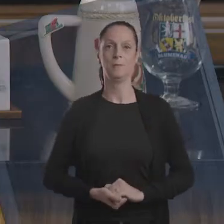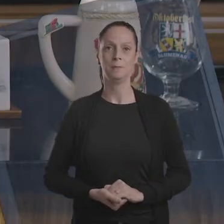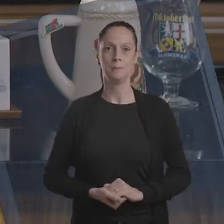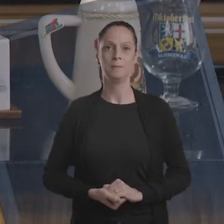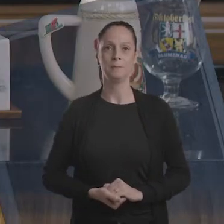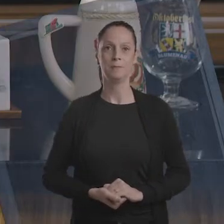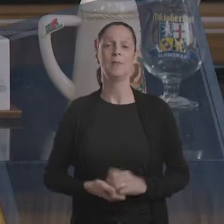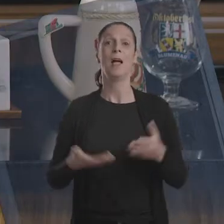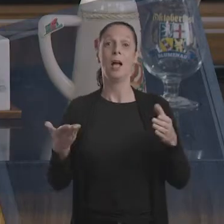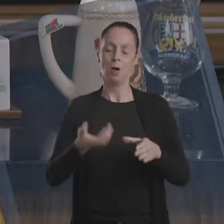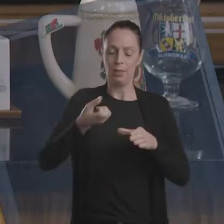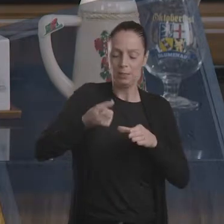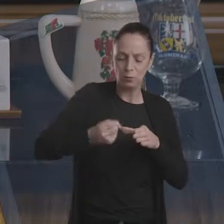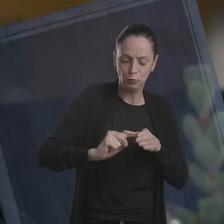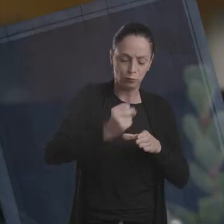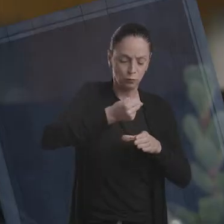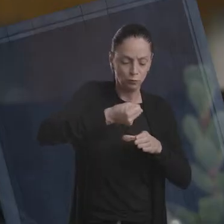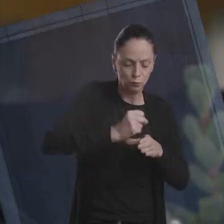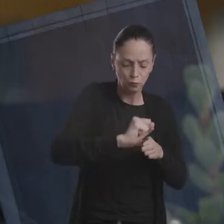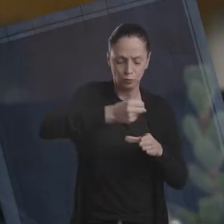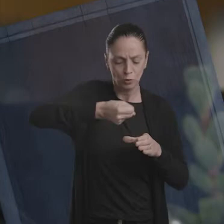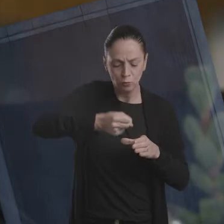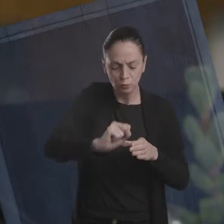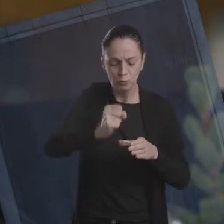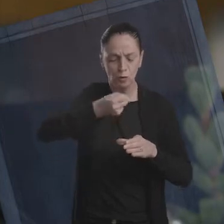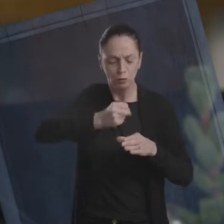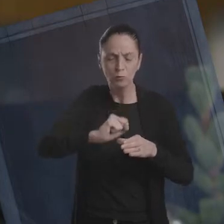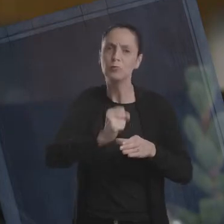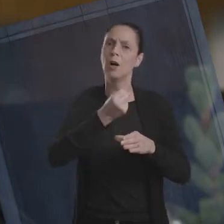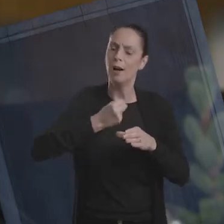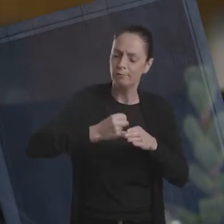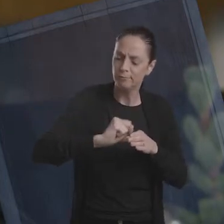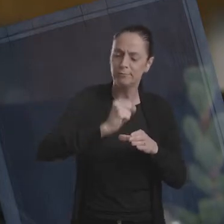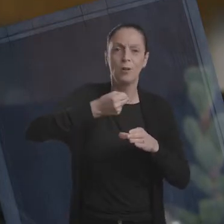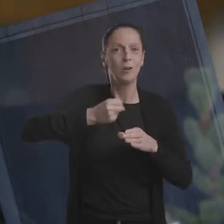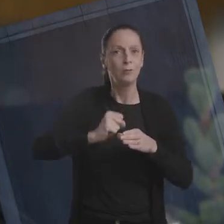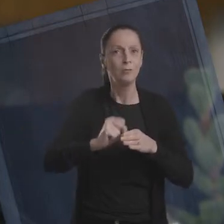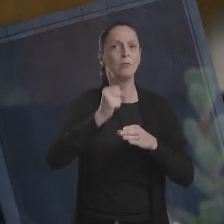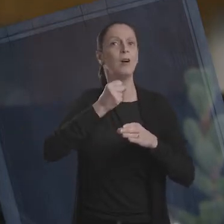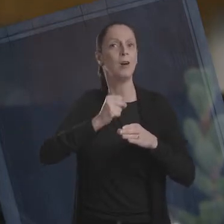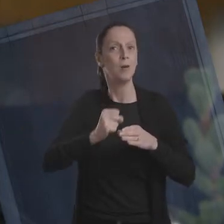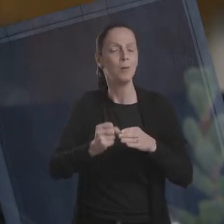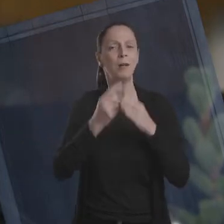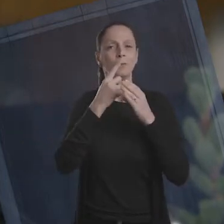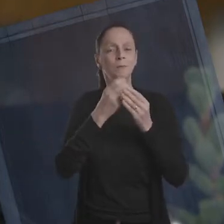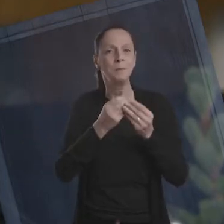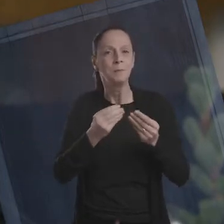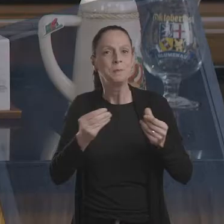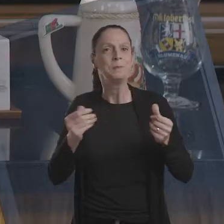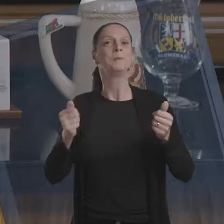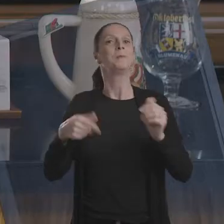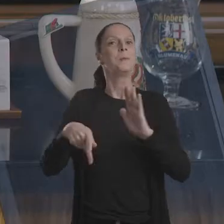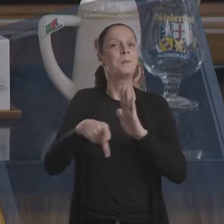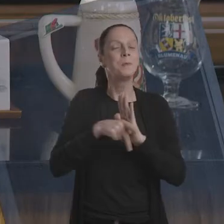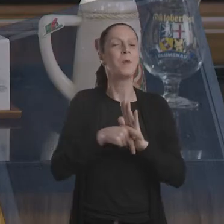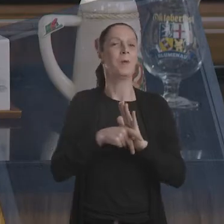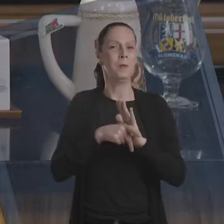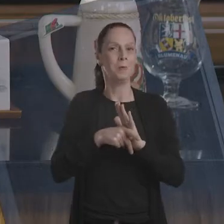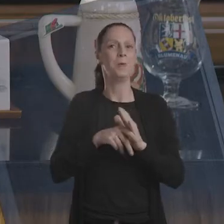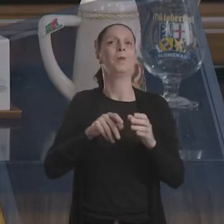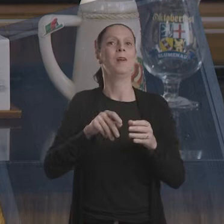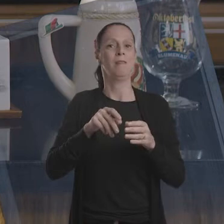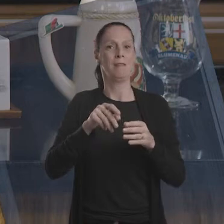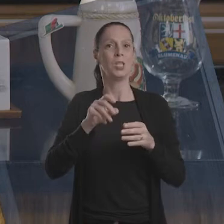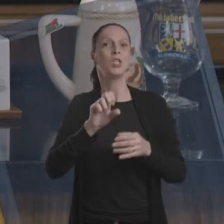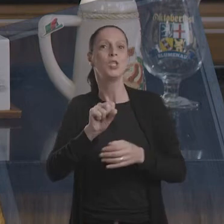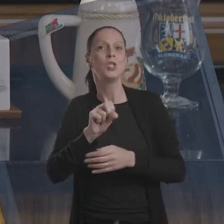E isso aqui agora a gente vai macerar. Amassar bem, tirar, extrair bastante do suco dessa tangerina. O máximo que vocês